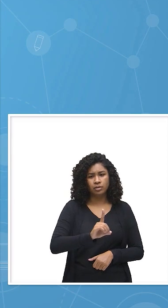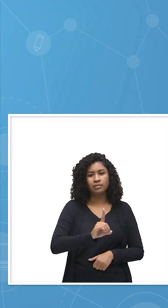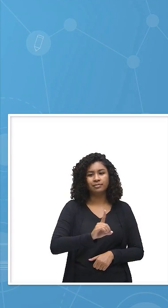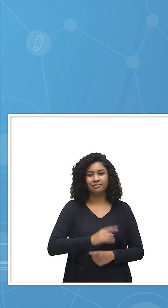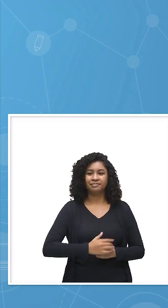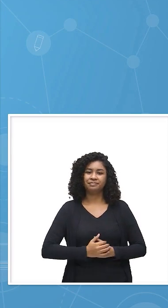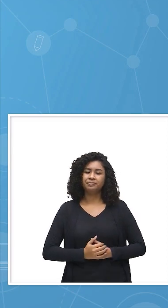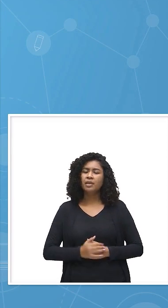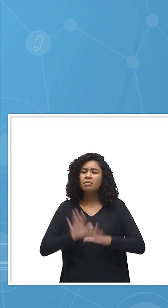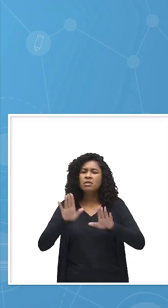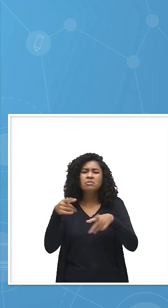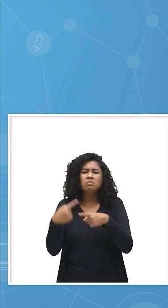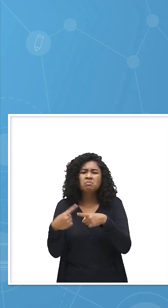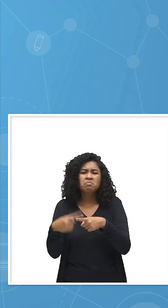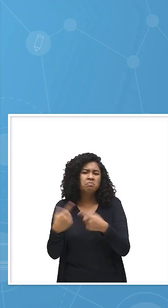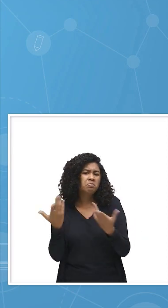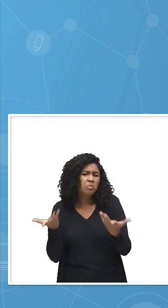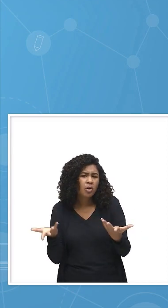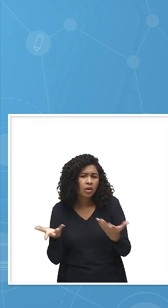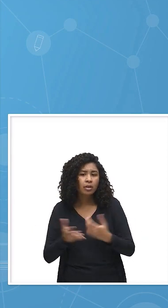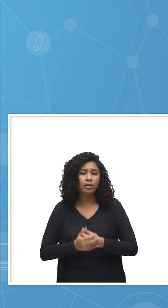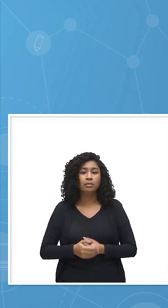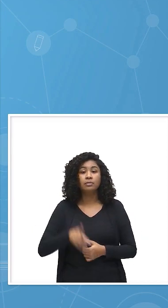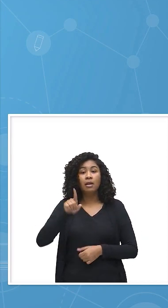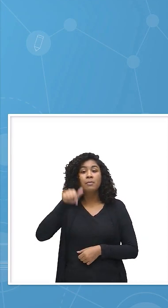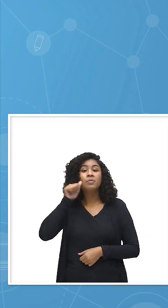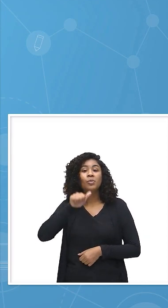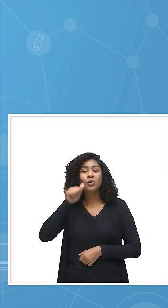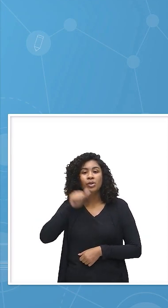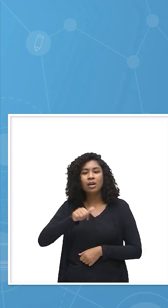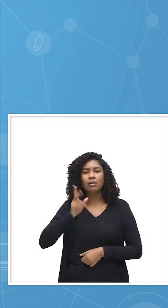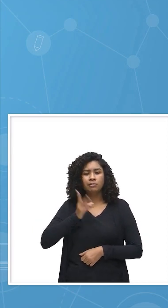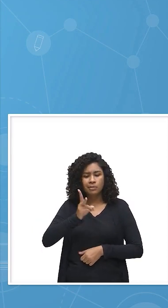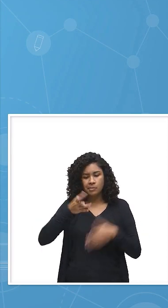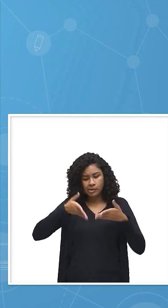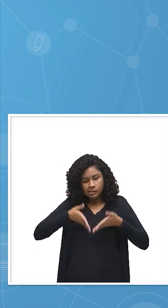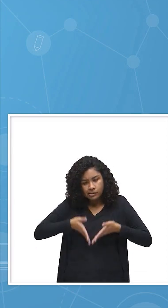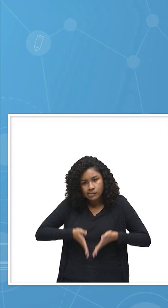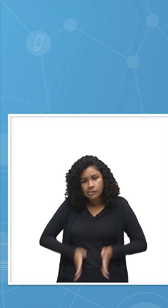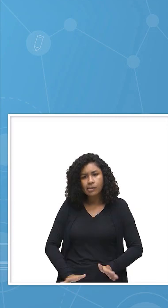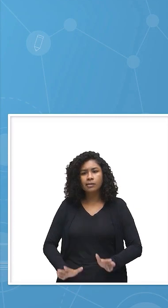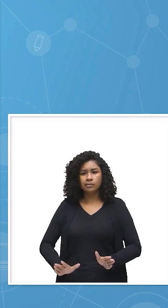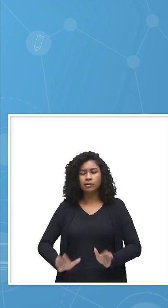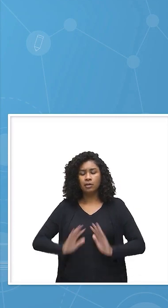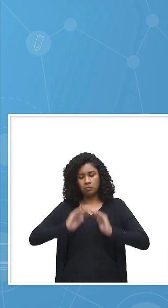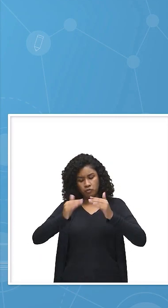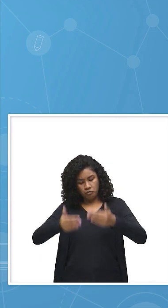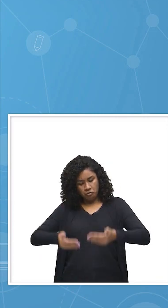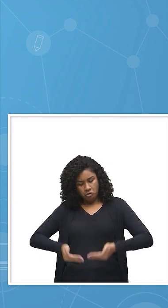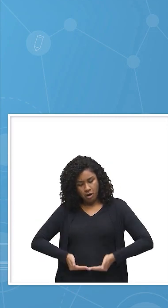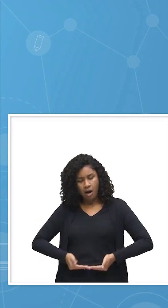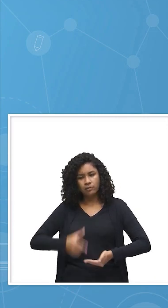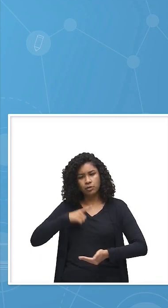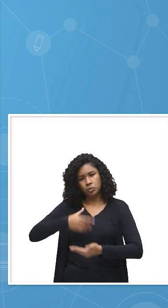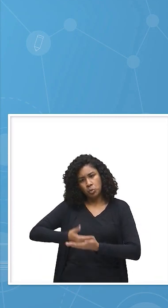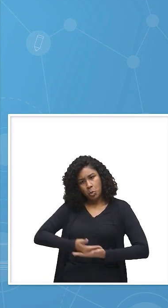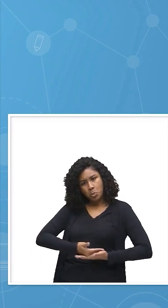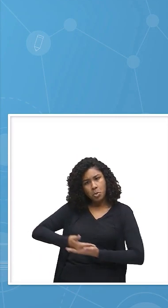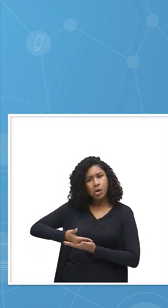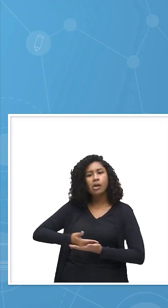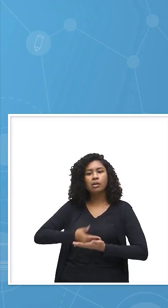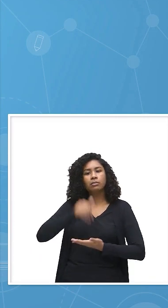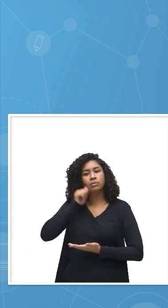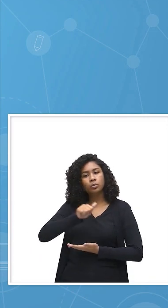professora? Porque eram as mulheres que davam à luz e normalmente, né, que ficavam grávidas, que tinham os bebês. E os